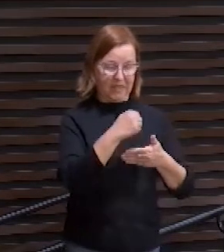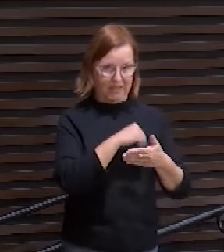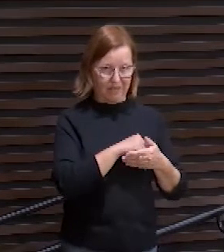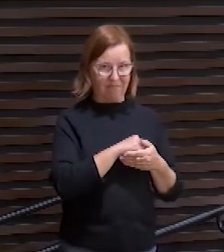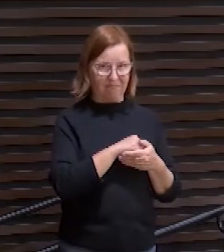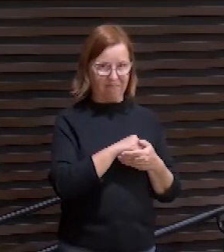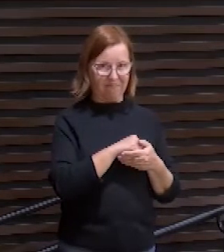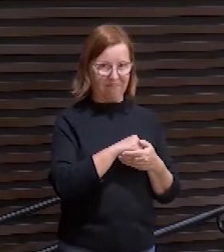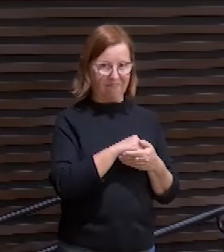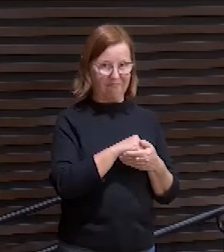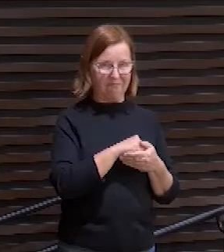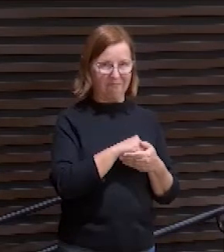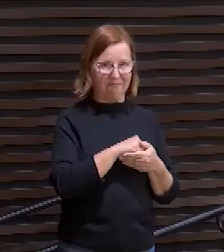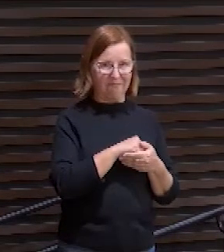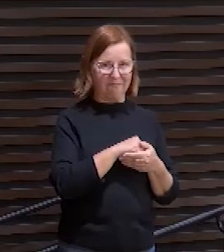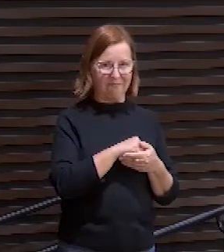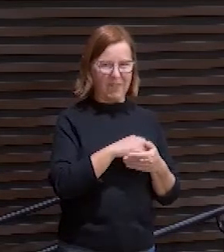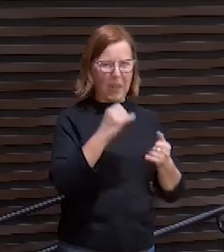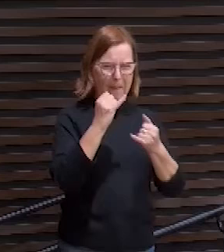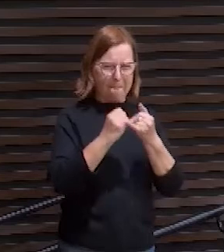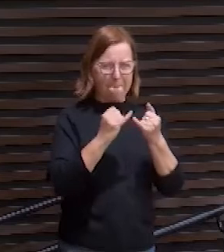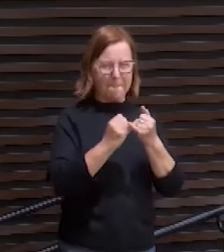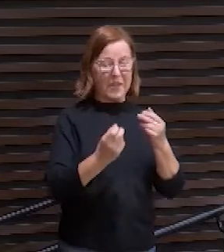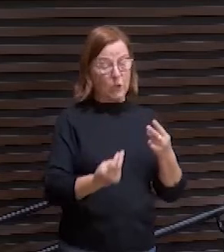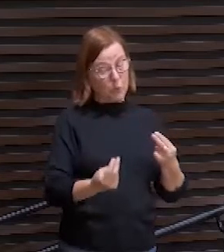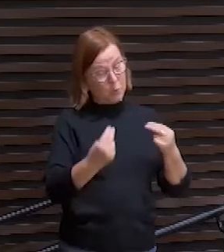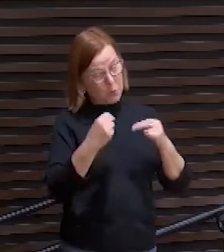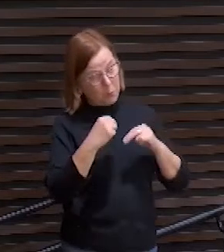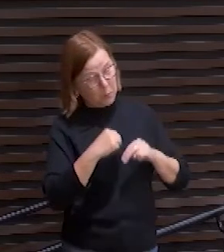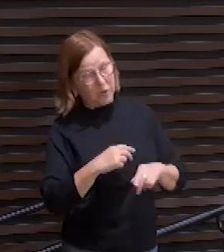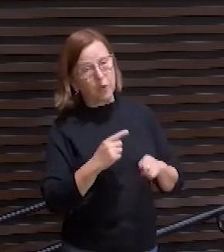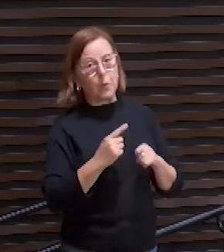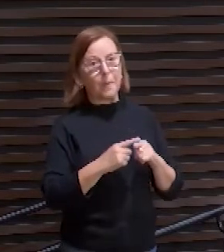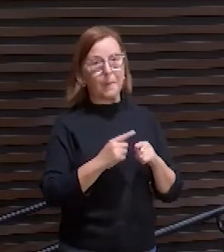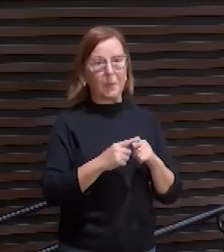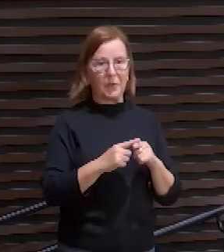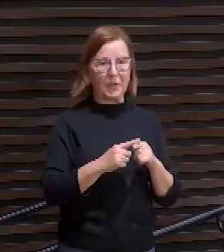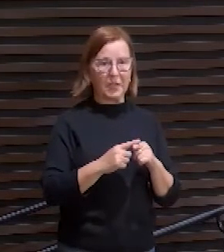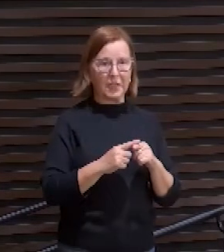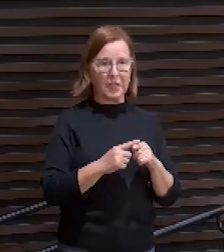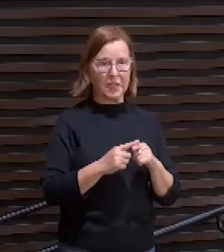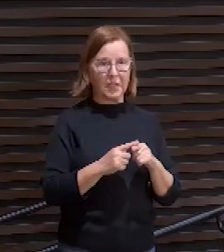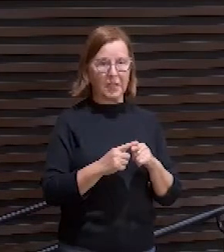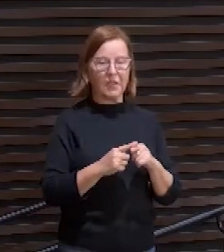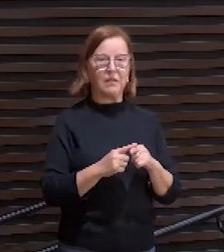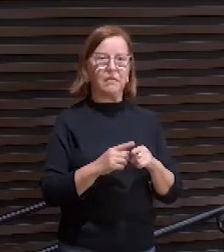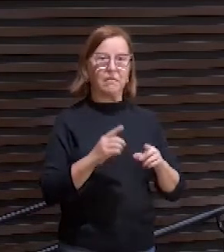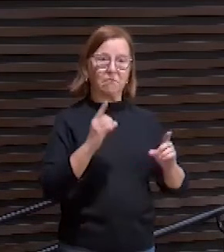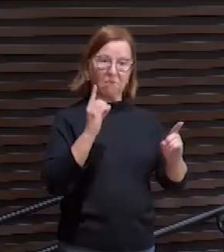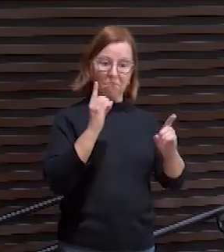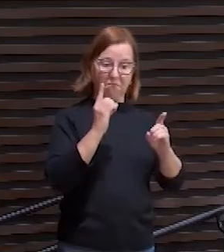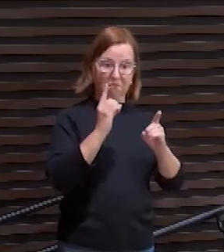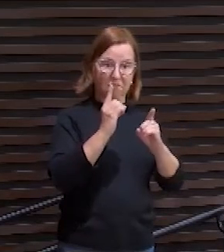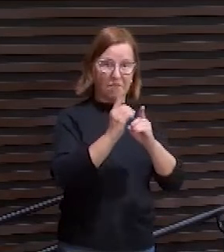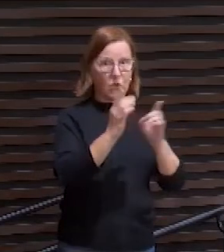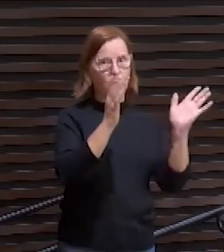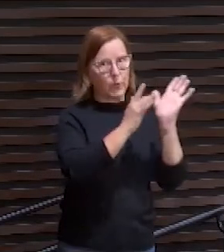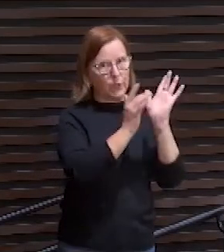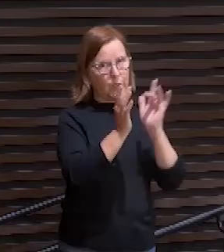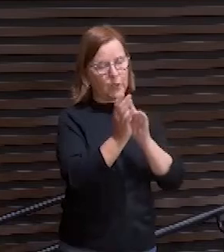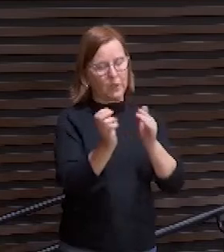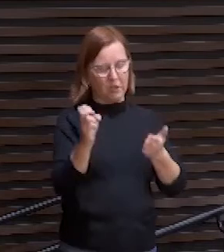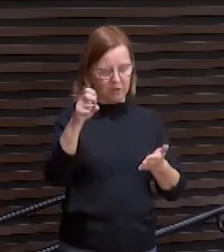ele parecia humilde, porque ele se chegou para Jesus e se ajoelhou, mas aqui nós começamos a ver que